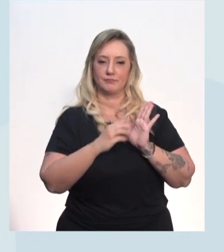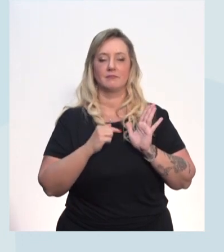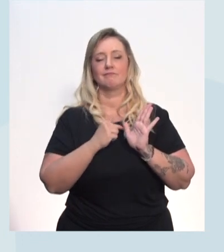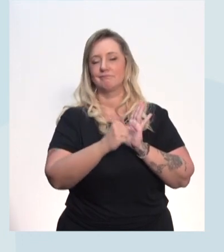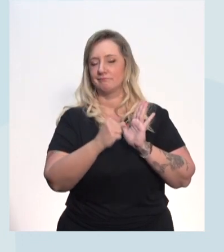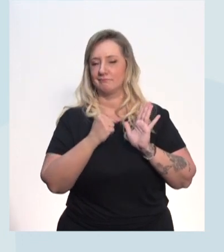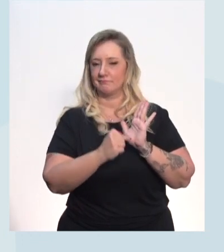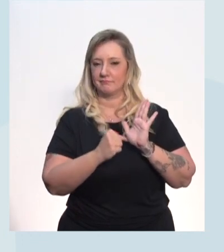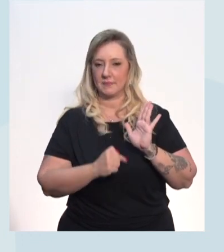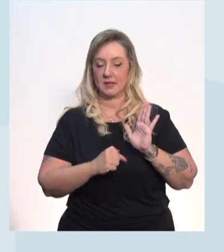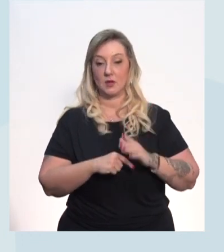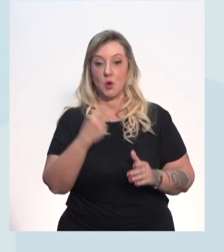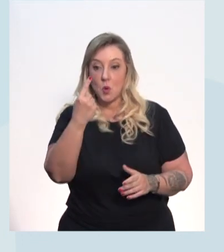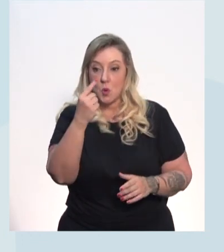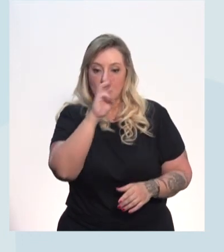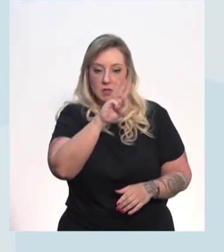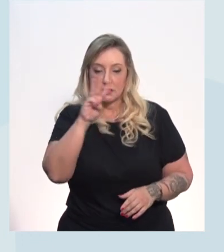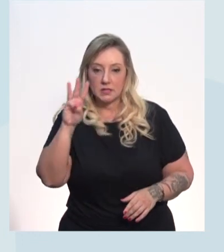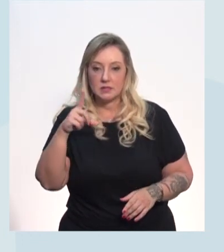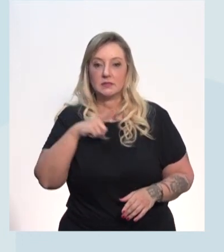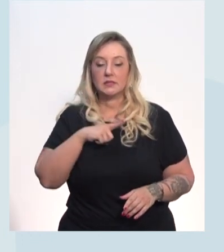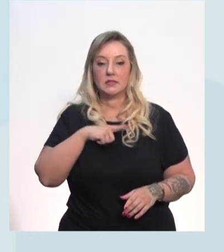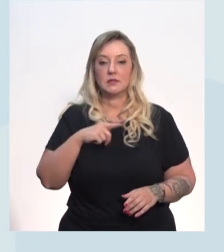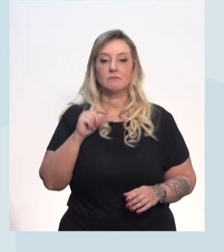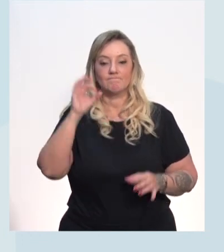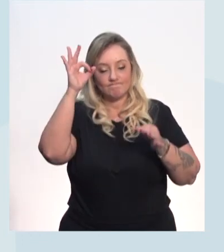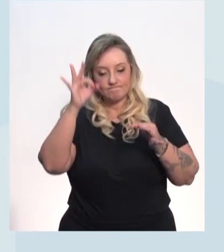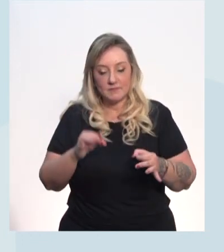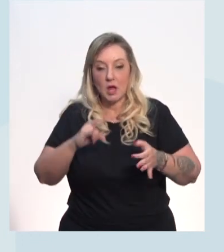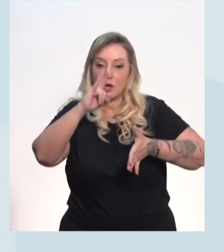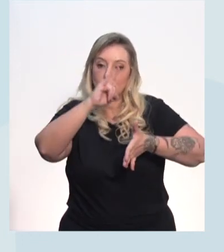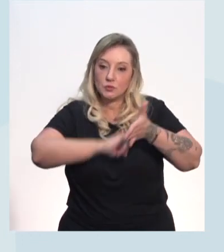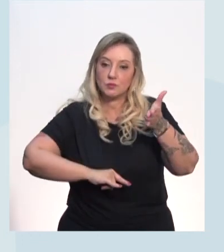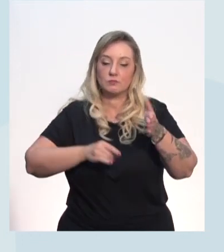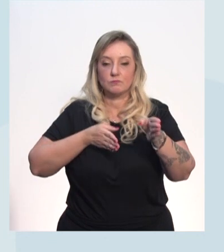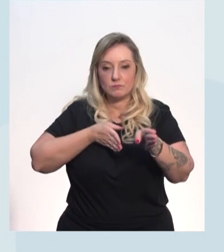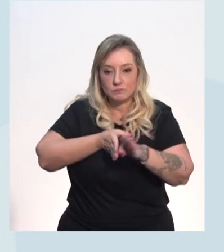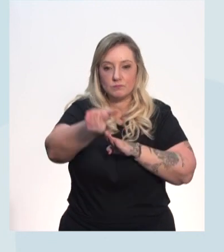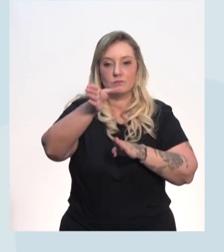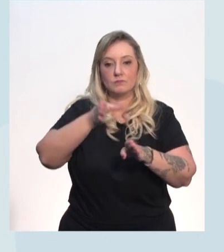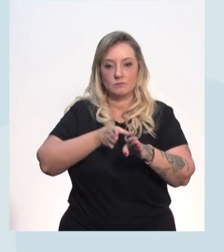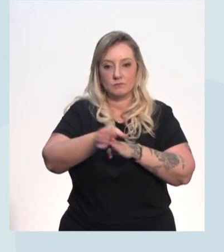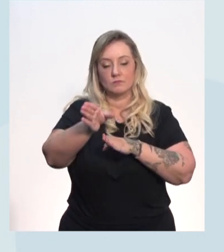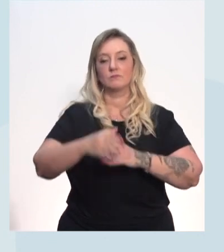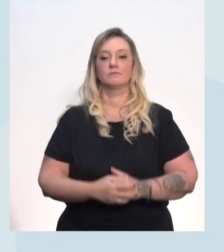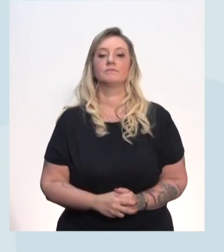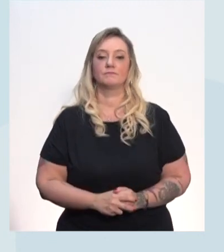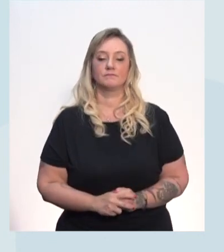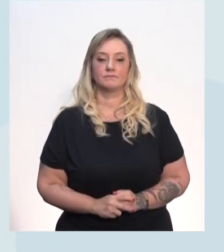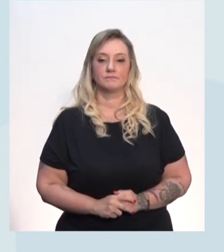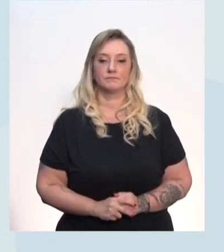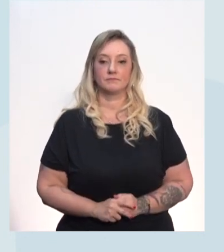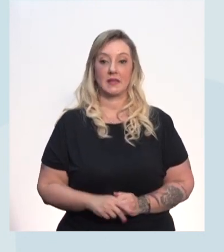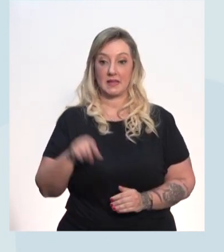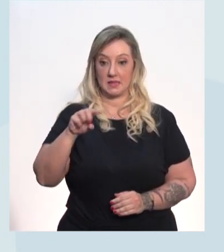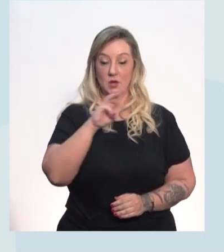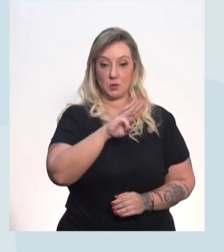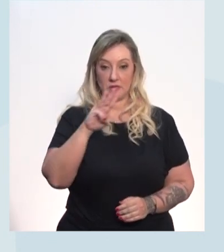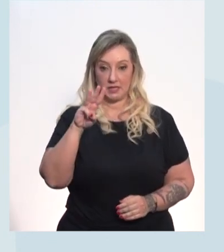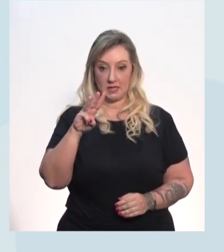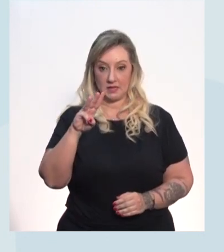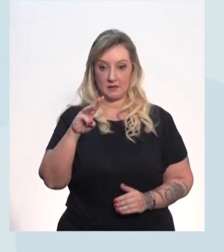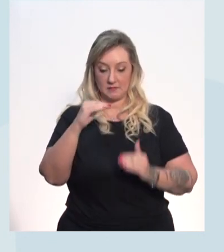passada, foi encaminhado um comunicado a todos vocês, toda a rede, E nesse comunicado, que era um comunicado